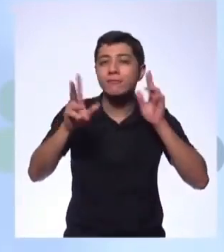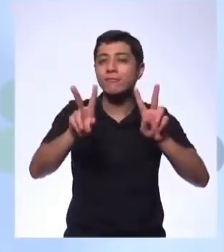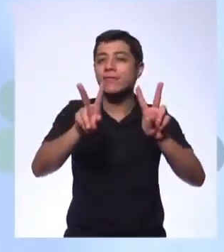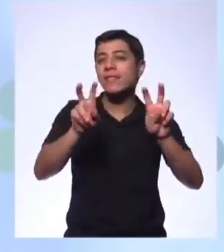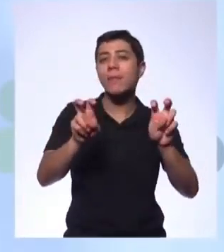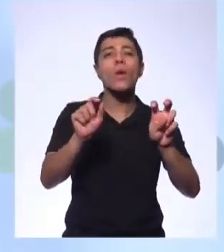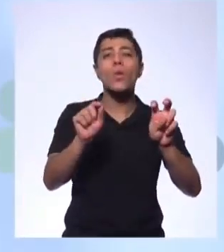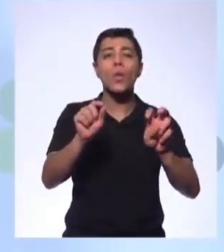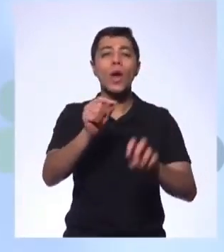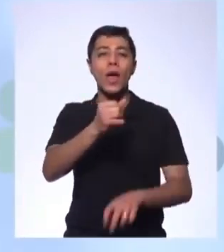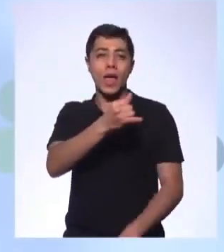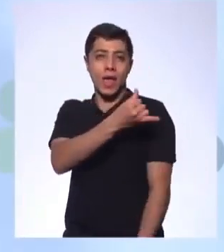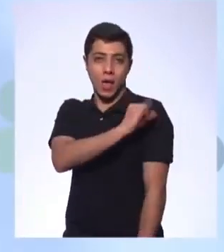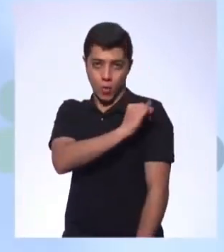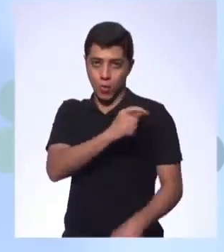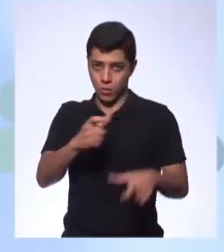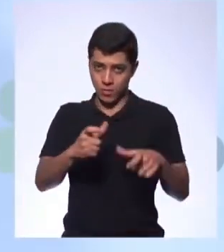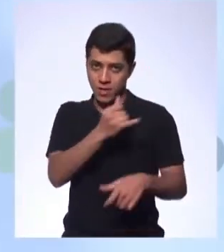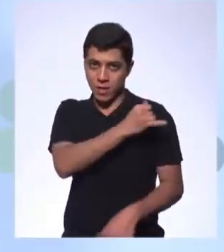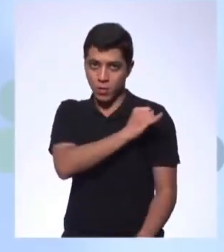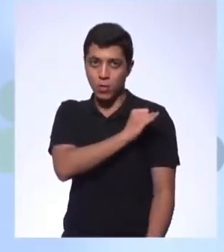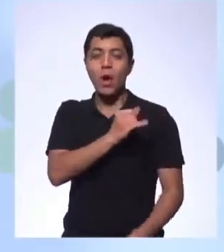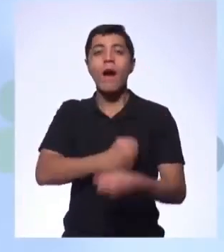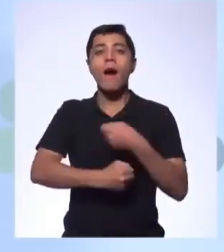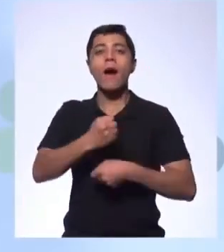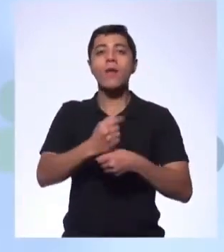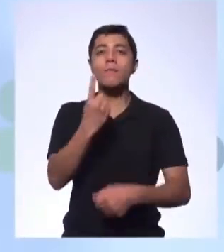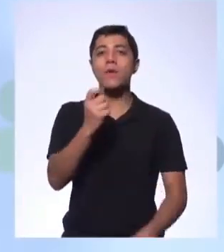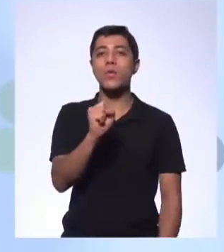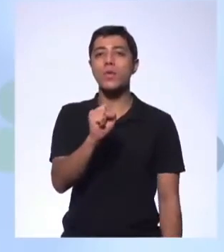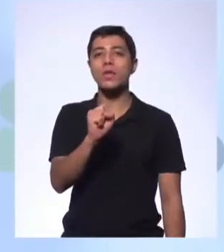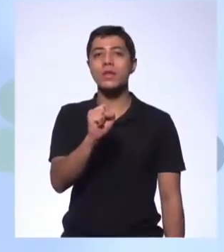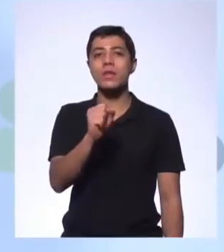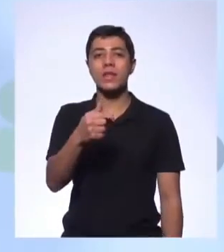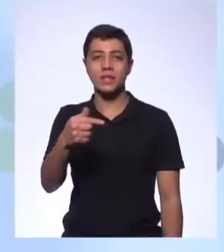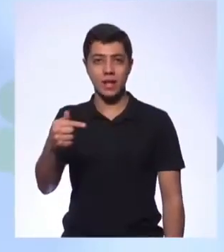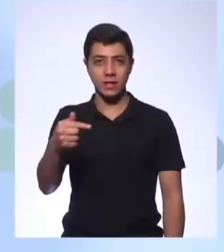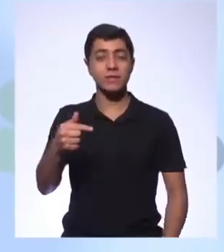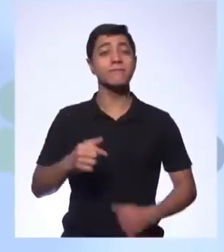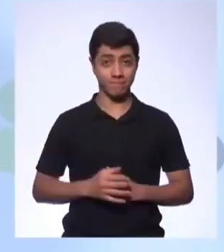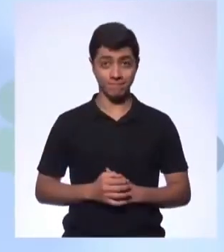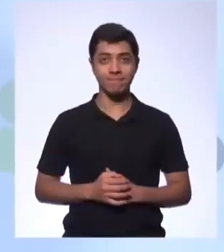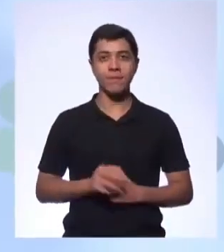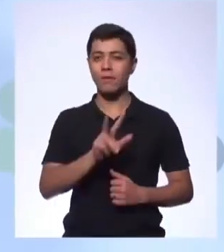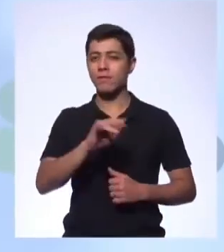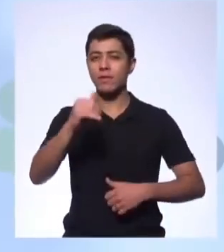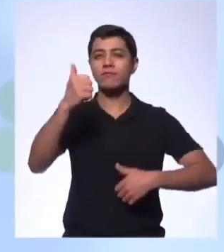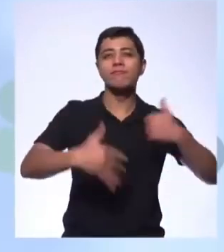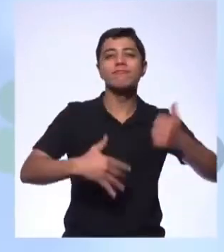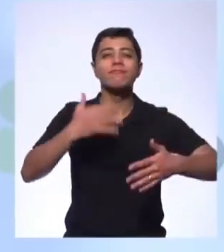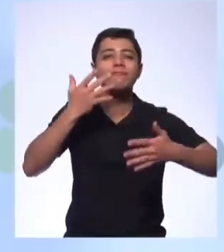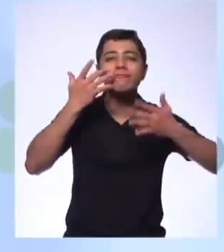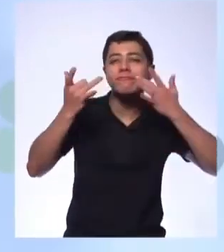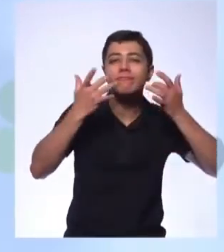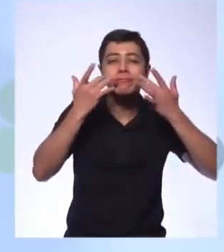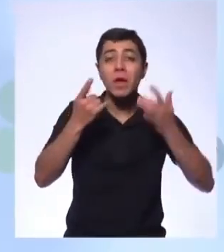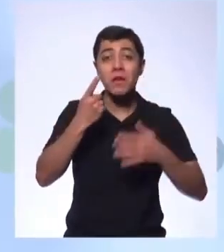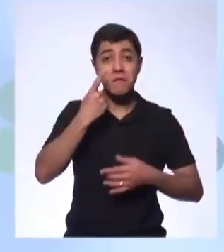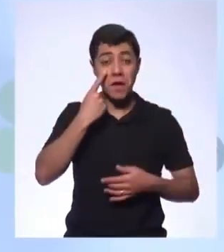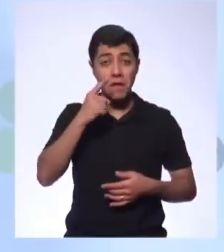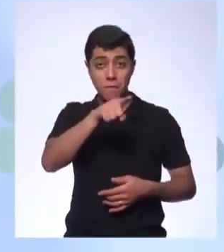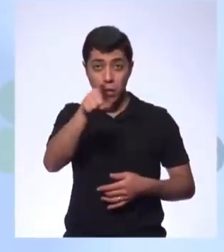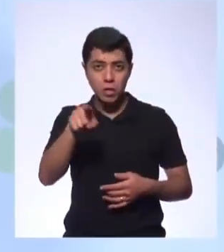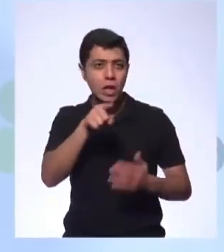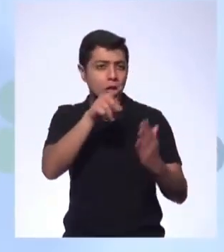algumas perguntas, né, para perceber como é que está a recepção, né? E se vocês estão entendendo o que a gente está falando, se vocês leram o texto por conta,